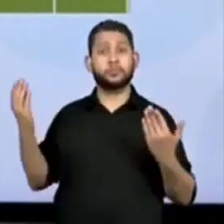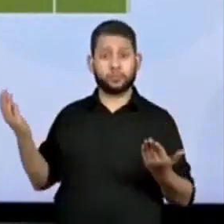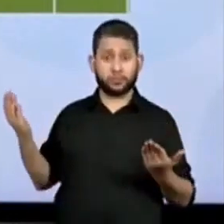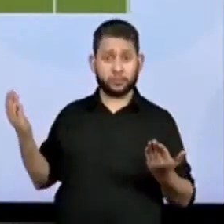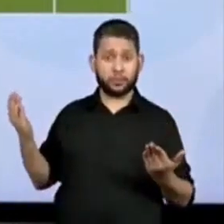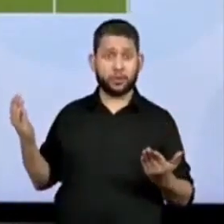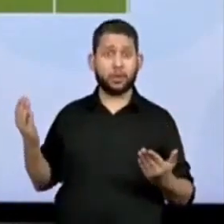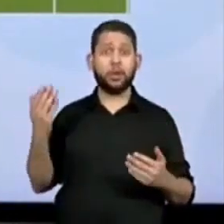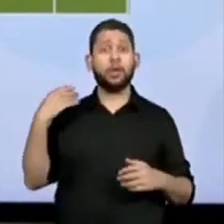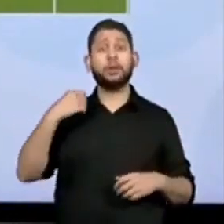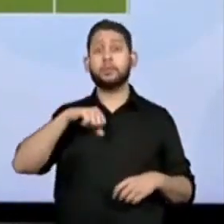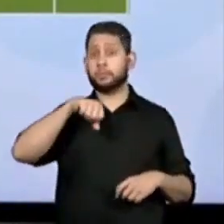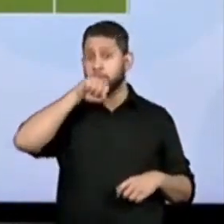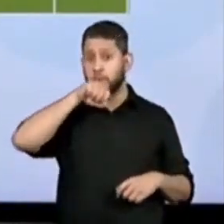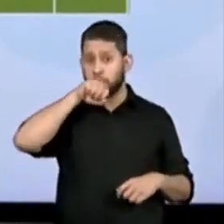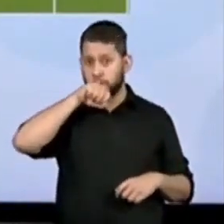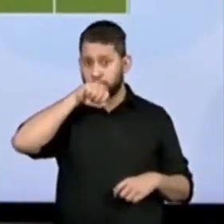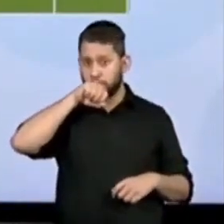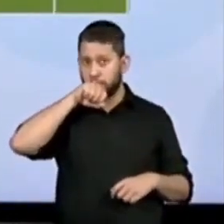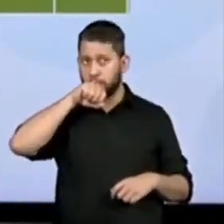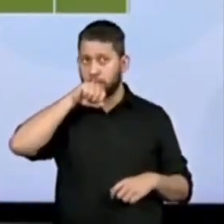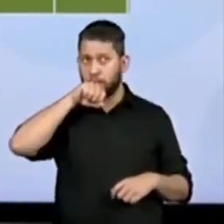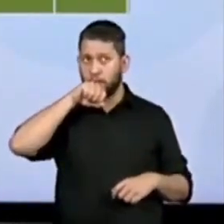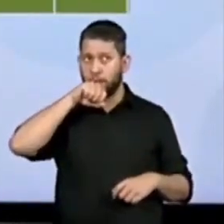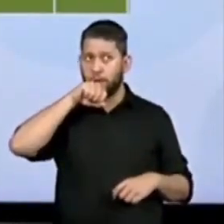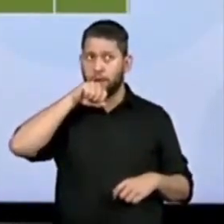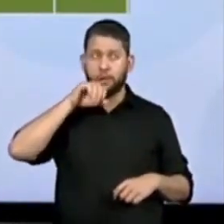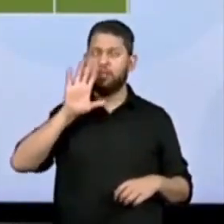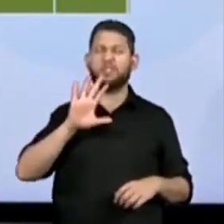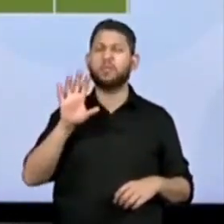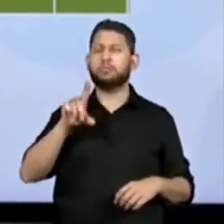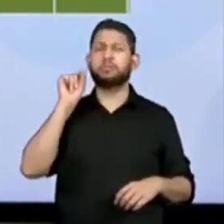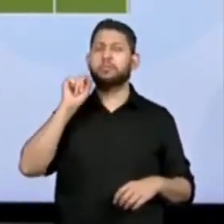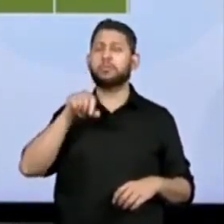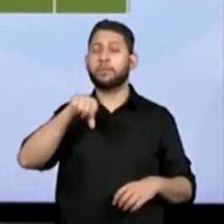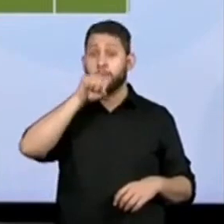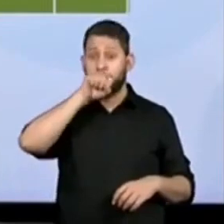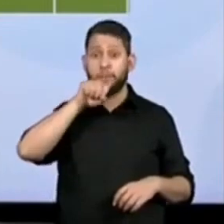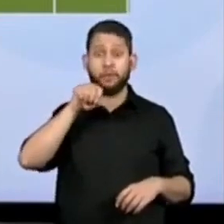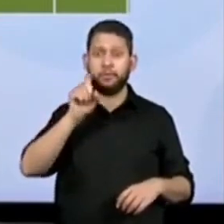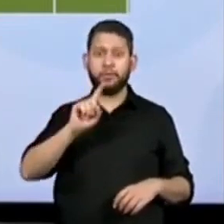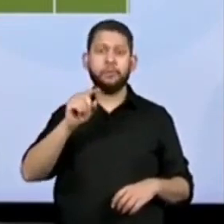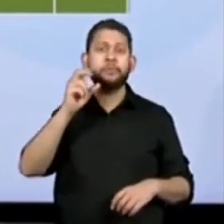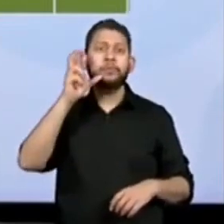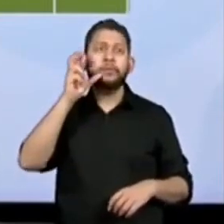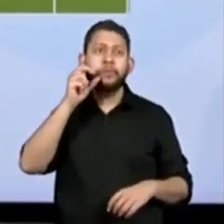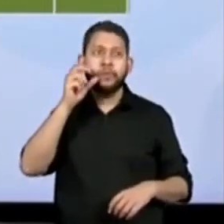eu ponho para mãe já voltem menos vou procurar avô